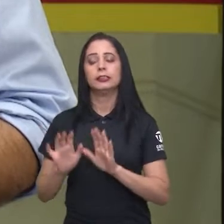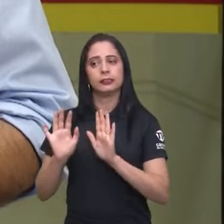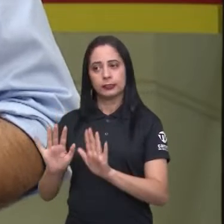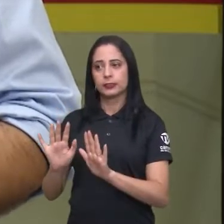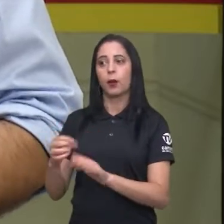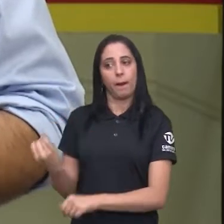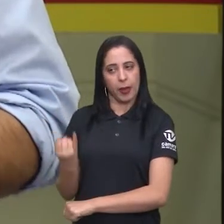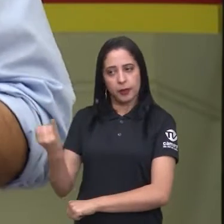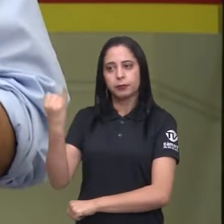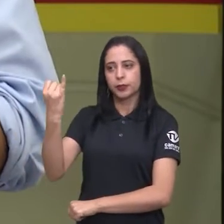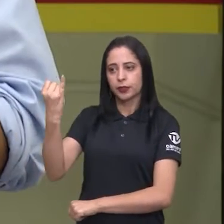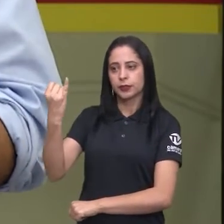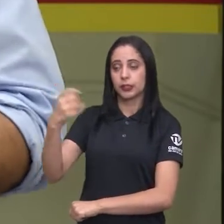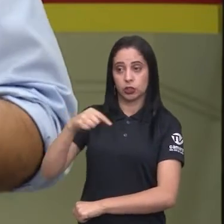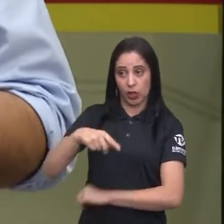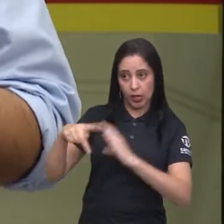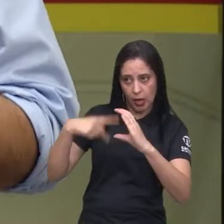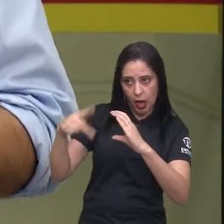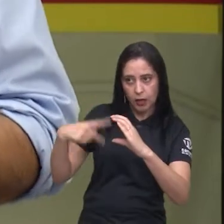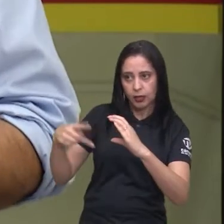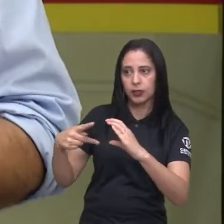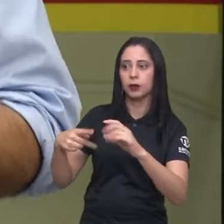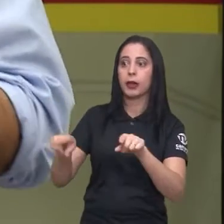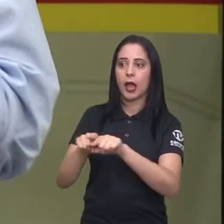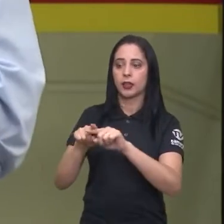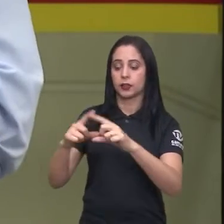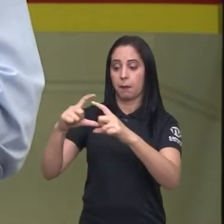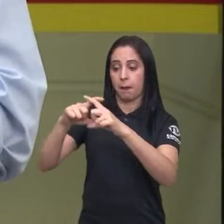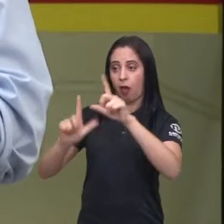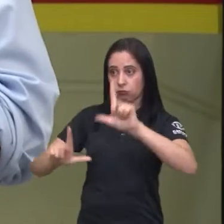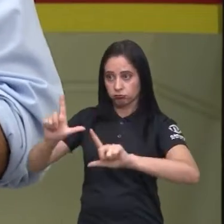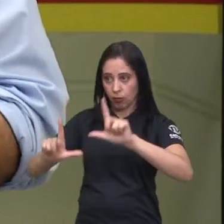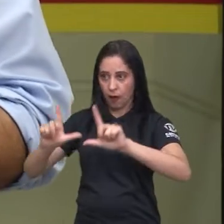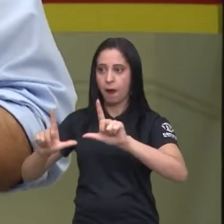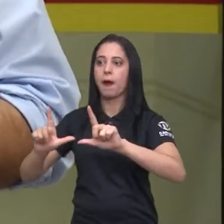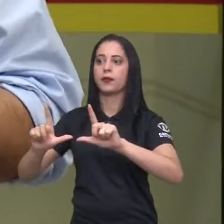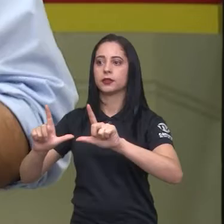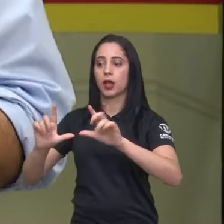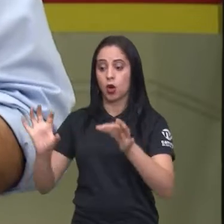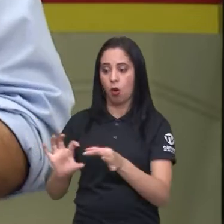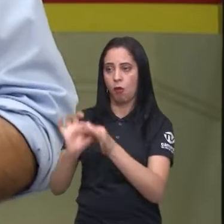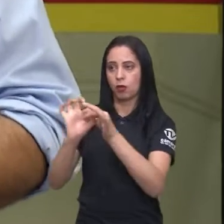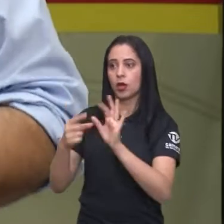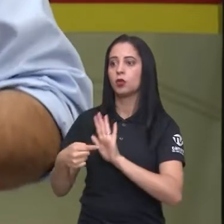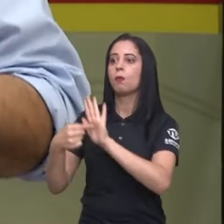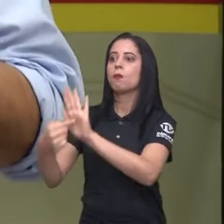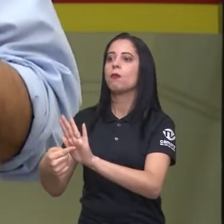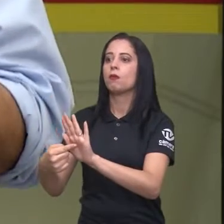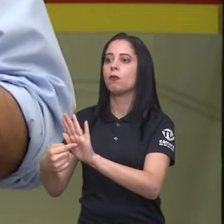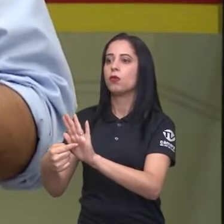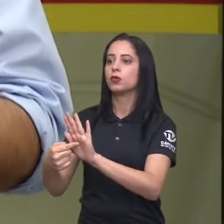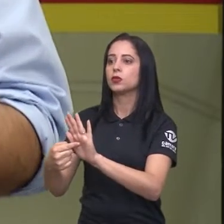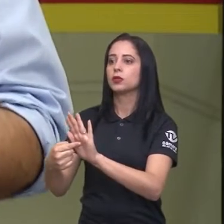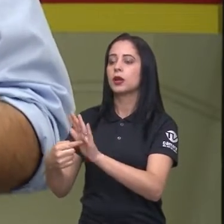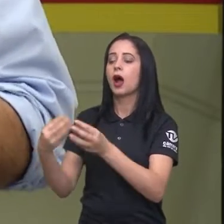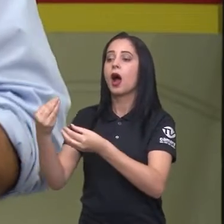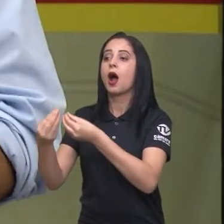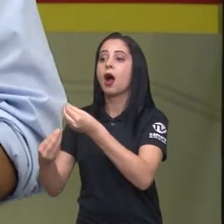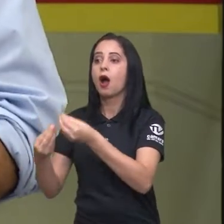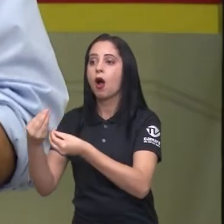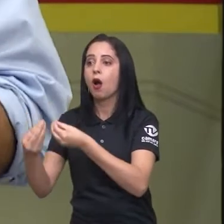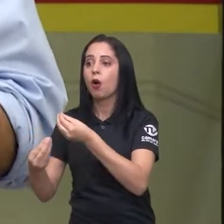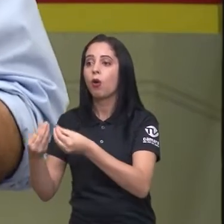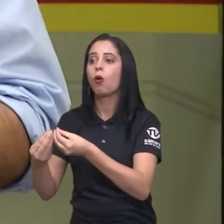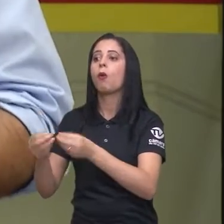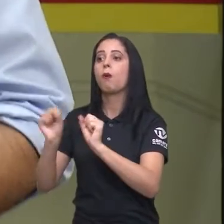sendo respeitada. Então isso é muito importante a gente, como uma Casa de Leis, a TV Câmara como seu papel institucional, de mostrar para as pessoas o